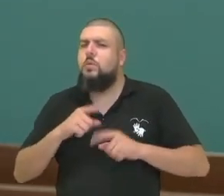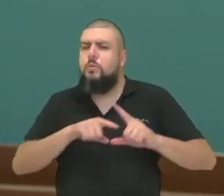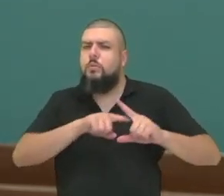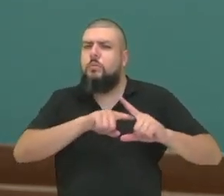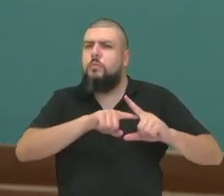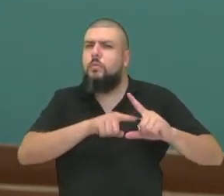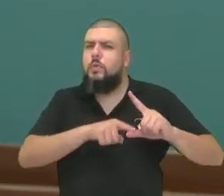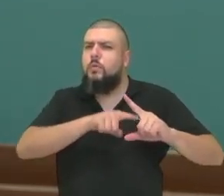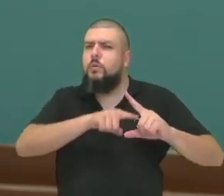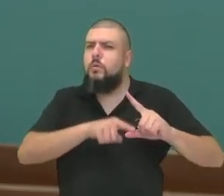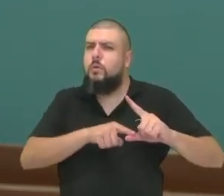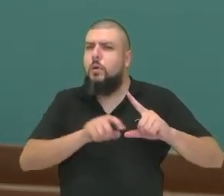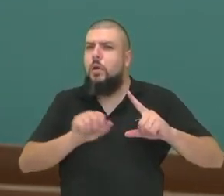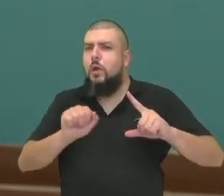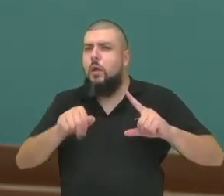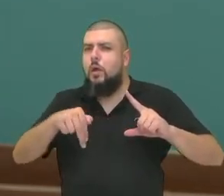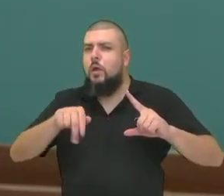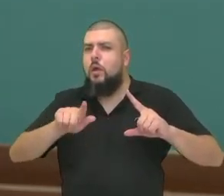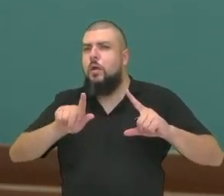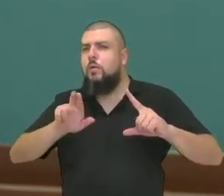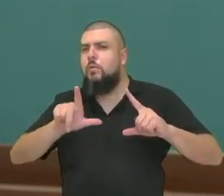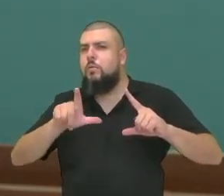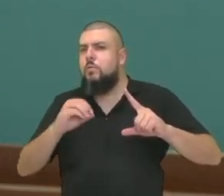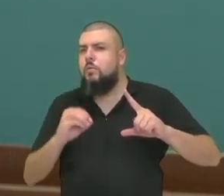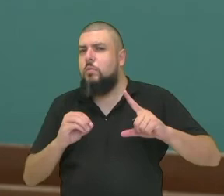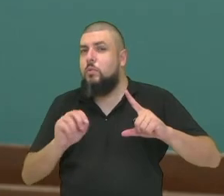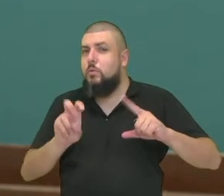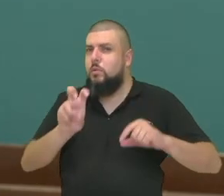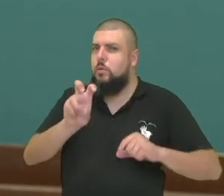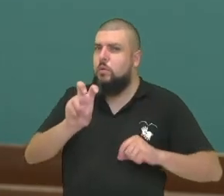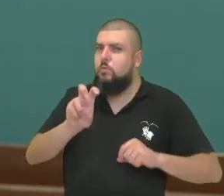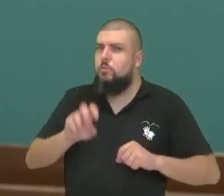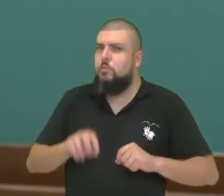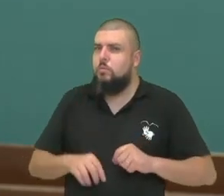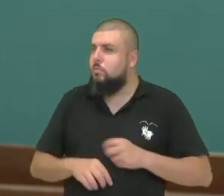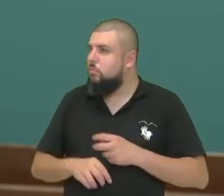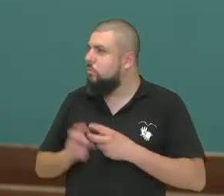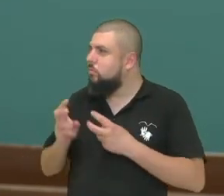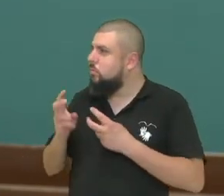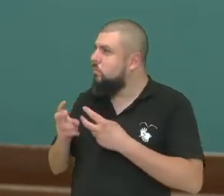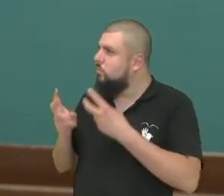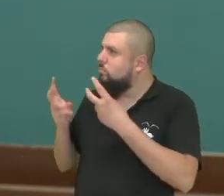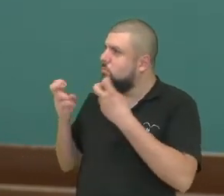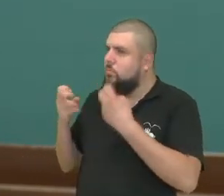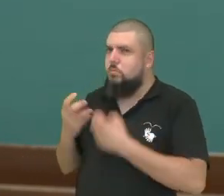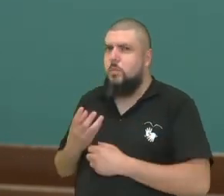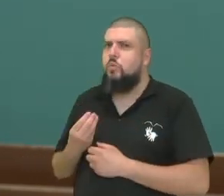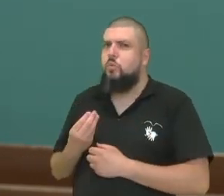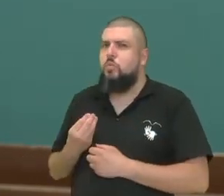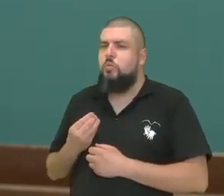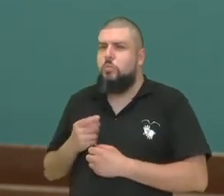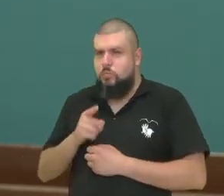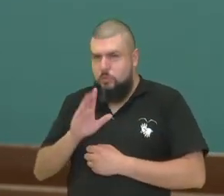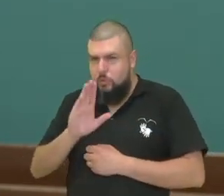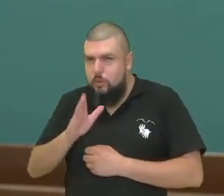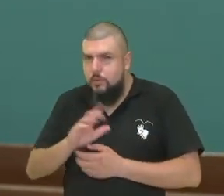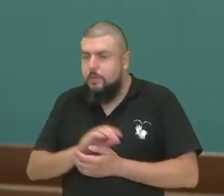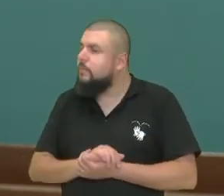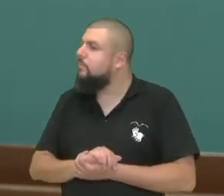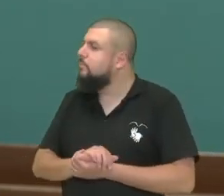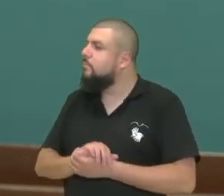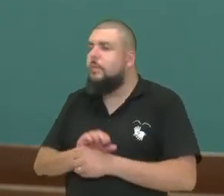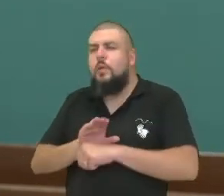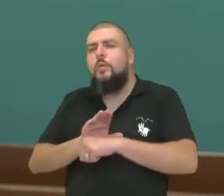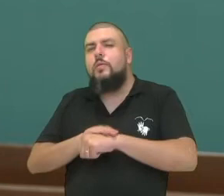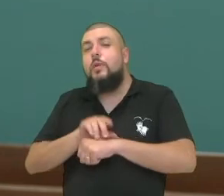nós temos vários ângulos né que a gente pode observar e eu já você vê e faz E você já tá identificando alguns então eu